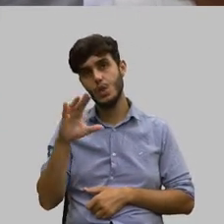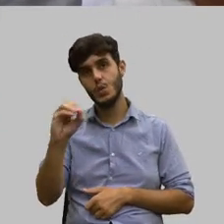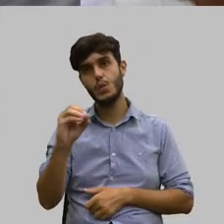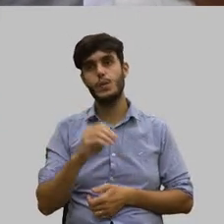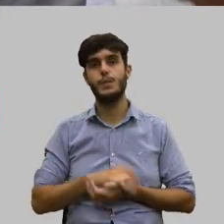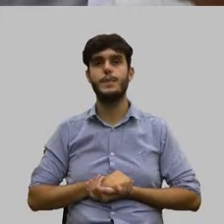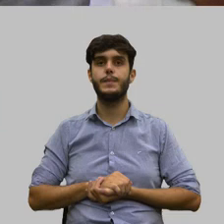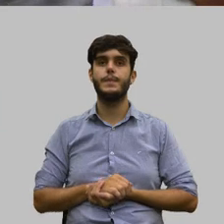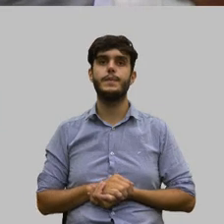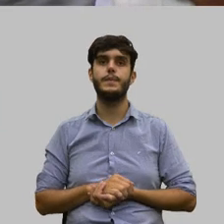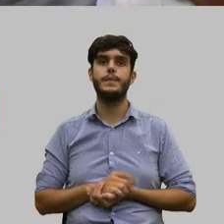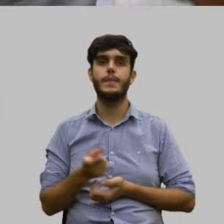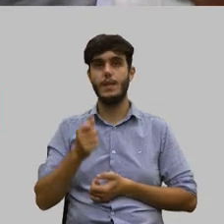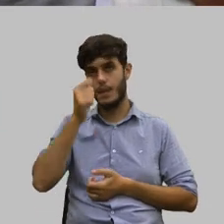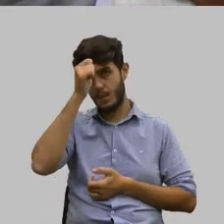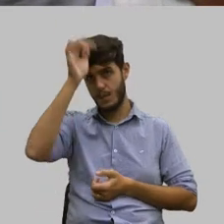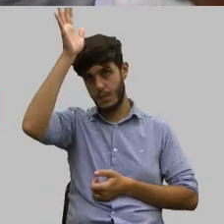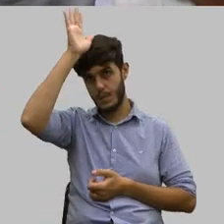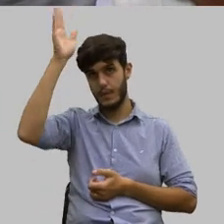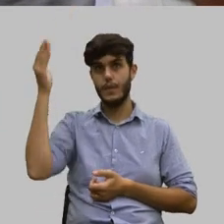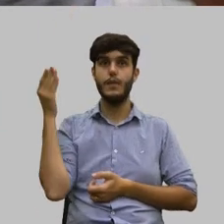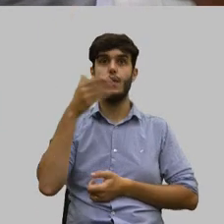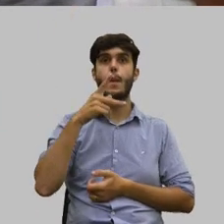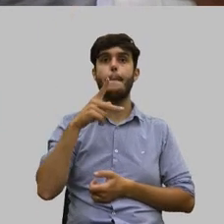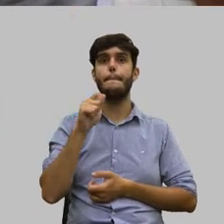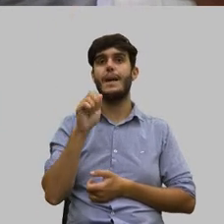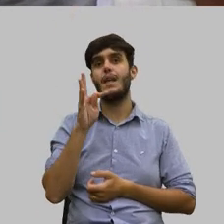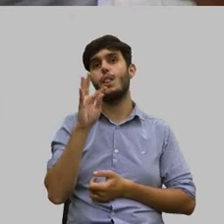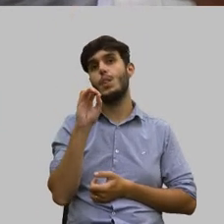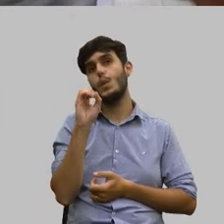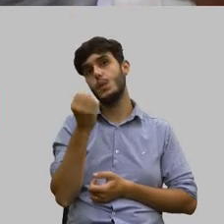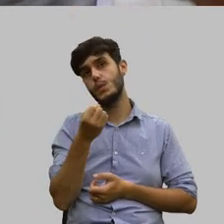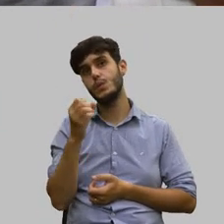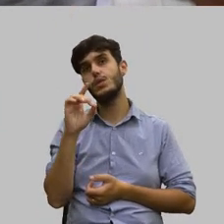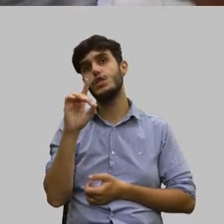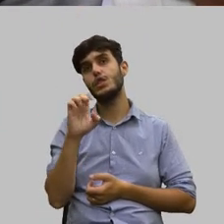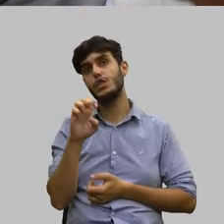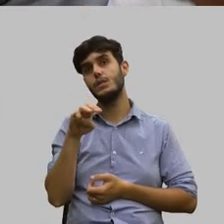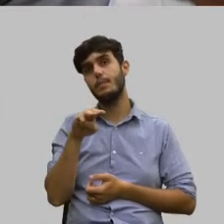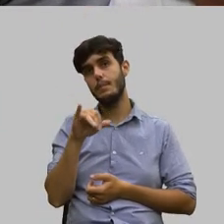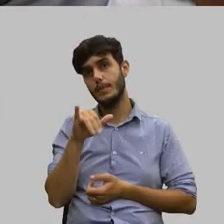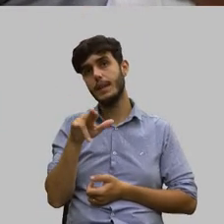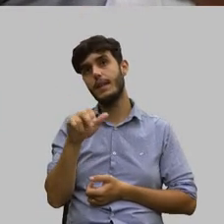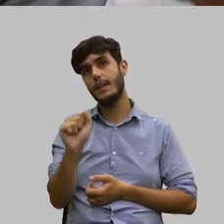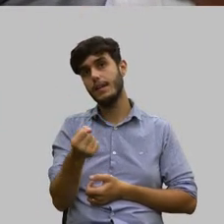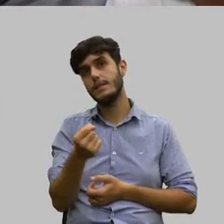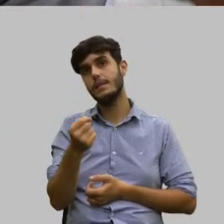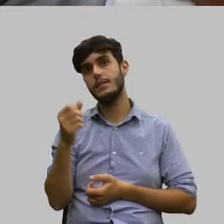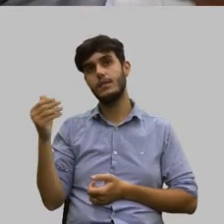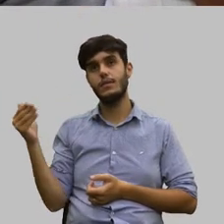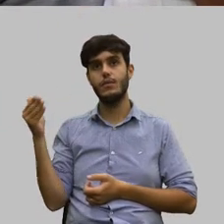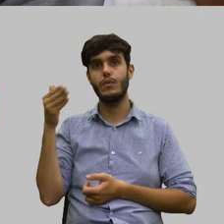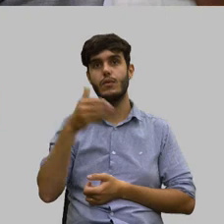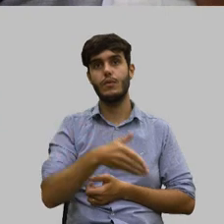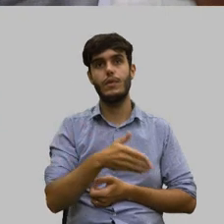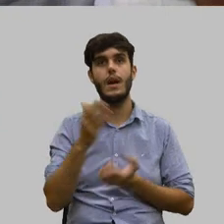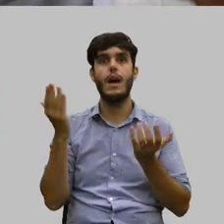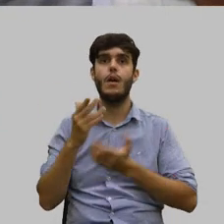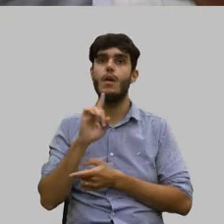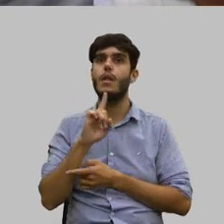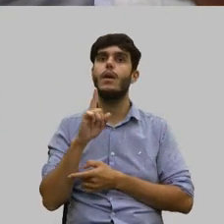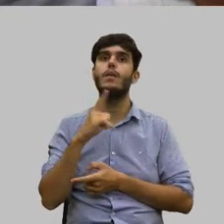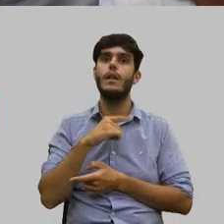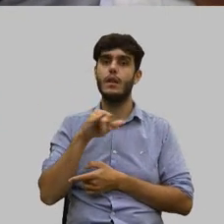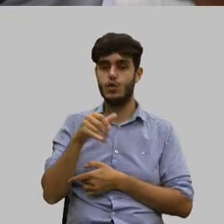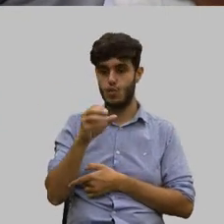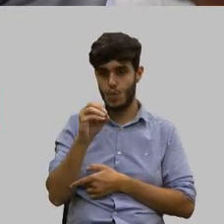e o bombeiro teve que sair de Patos de Minas Patos de Minas agora não né Comandante agora nós temos a tranquilidade falar olha João